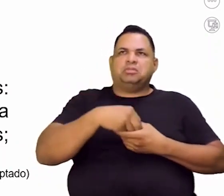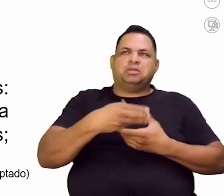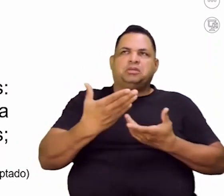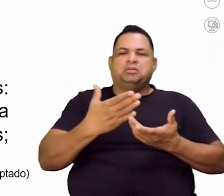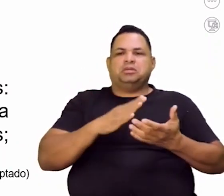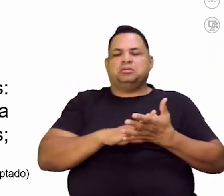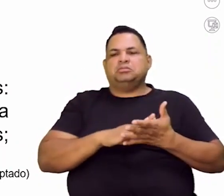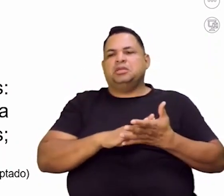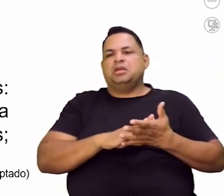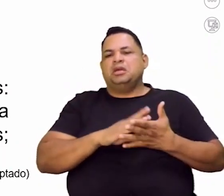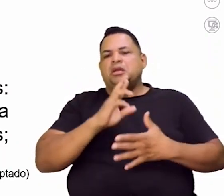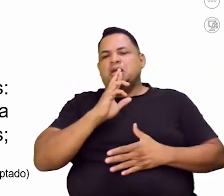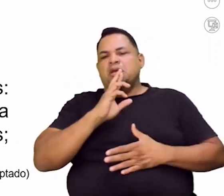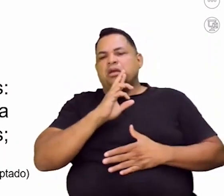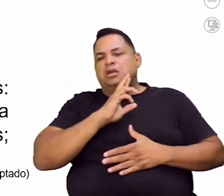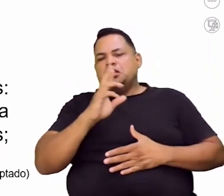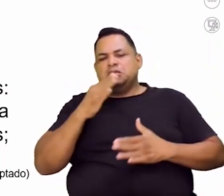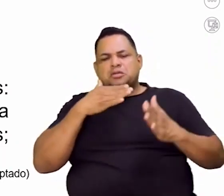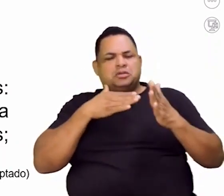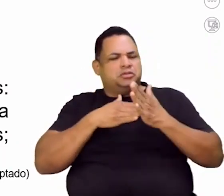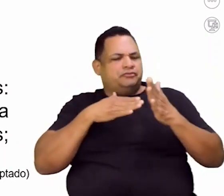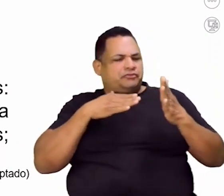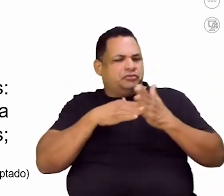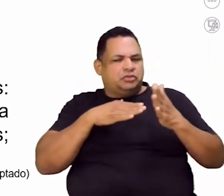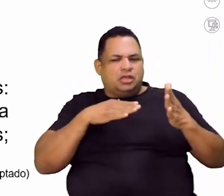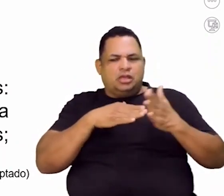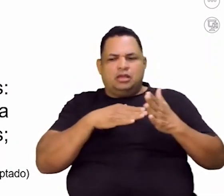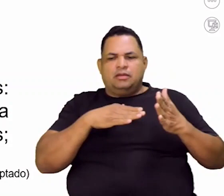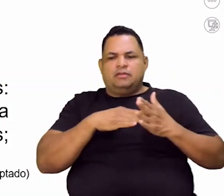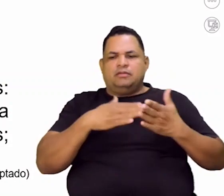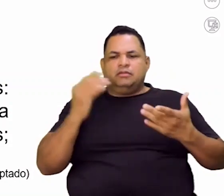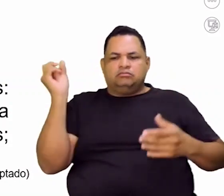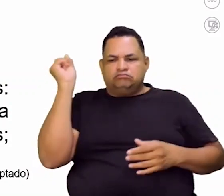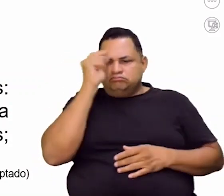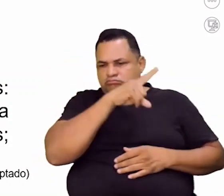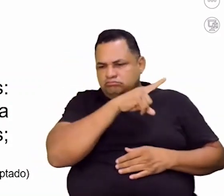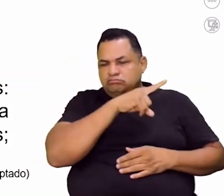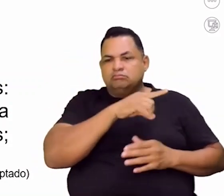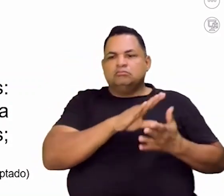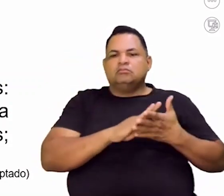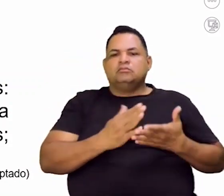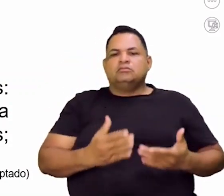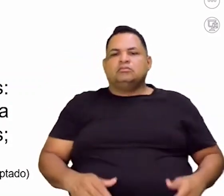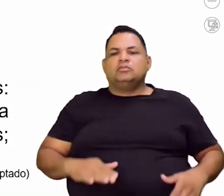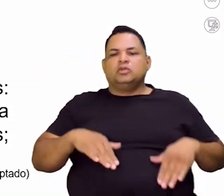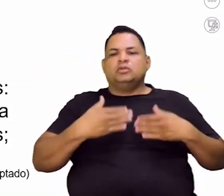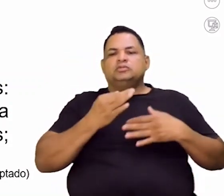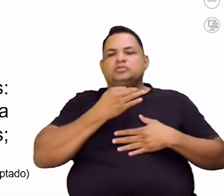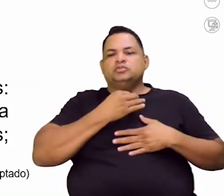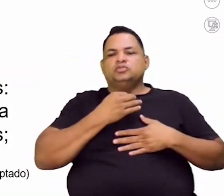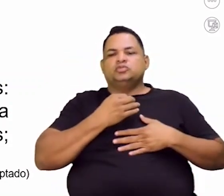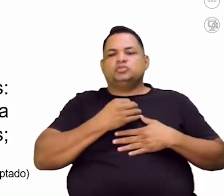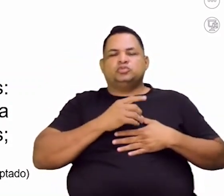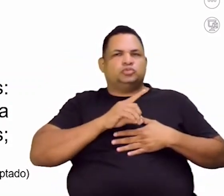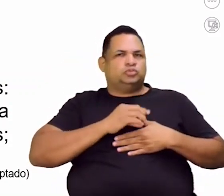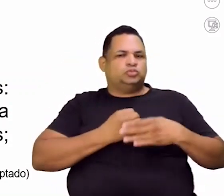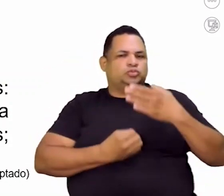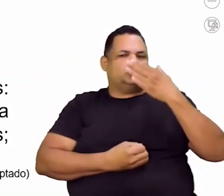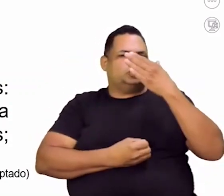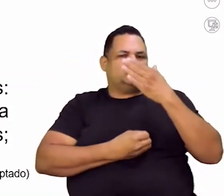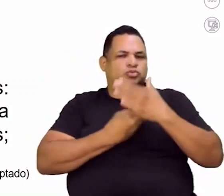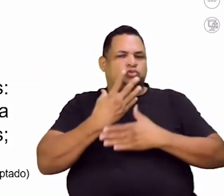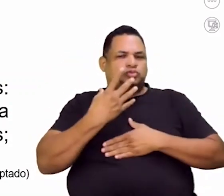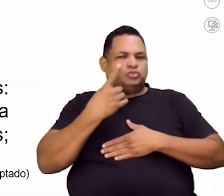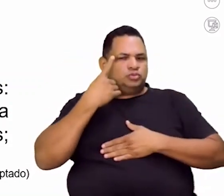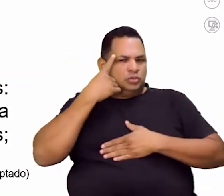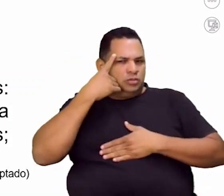etc. Eles acreditavam no geocentrismo, como que fazer alusão a isso? Quando a hipótese ressurgiu por meio de quem?